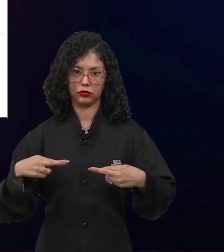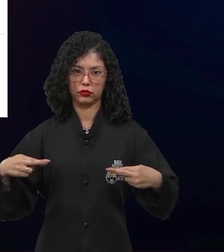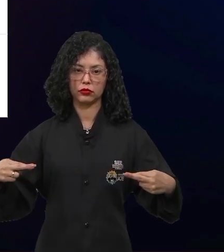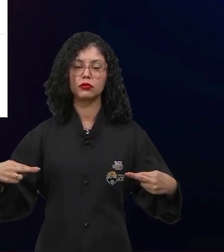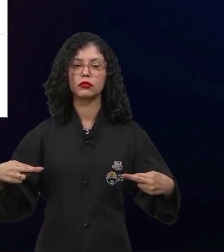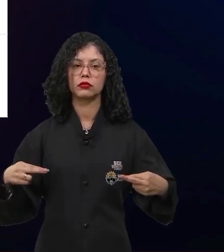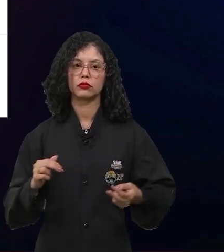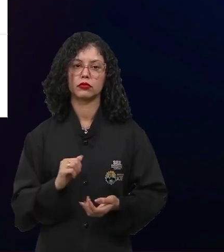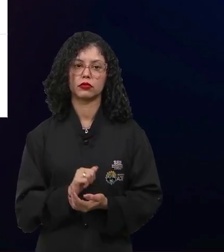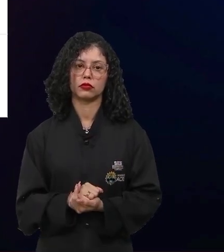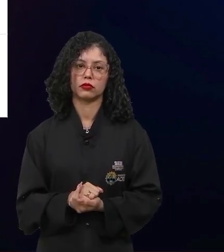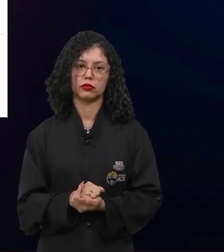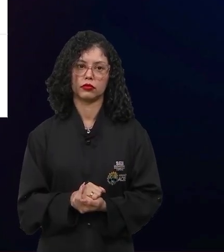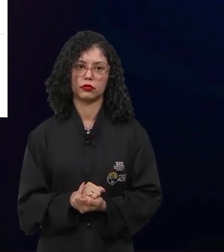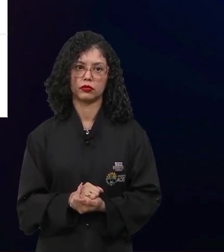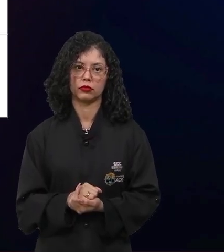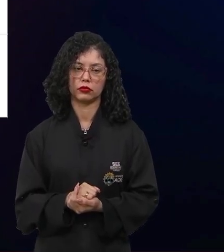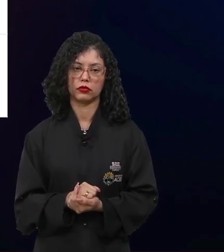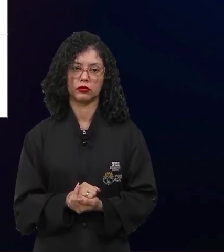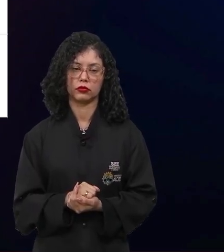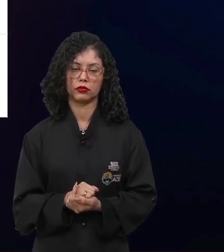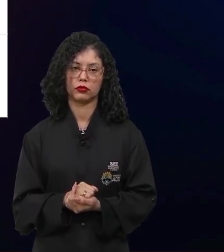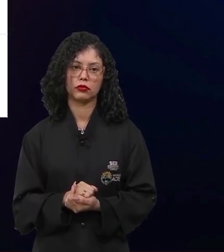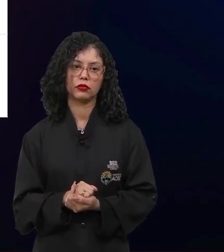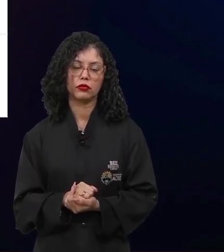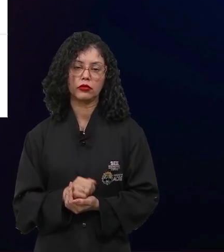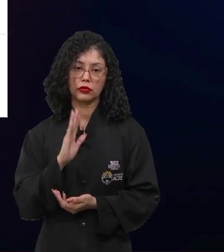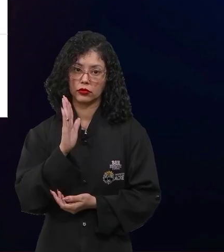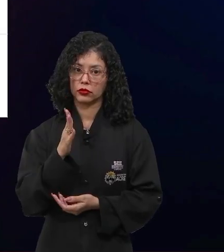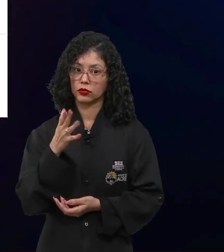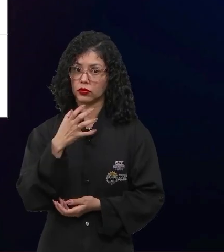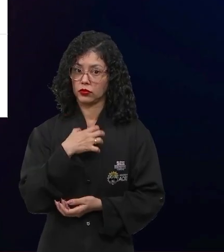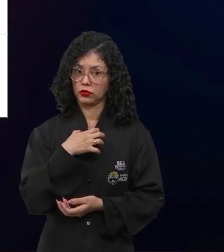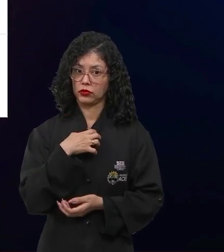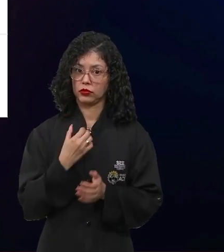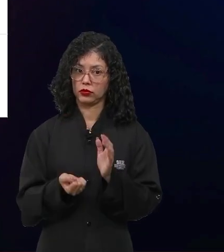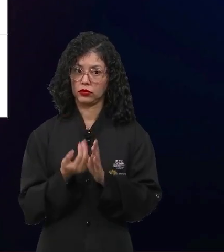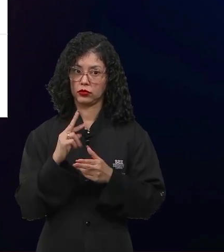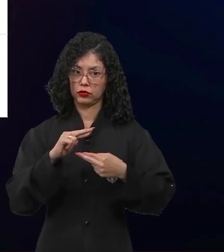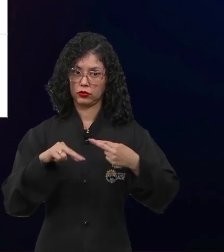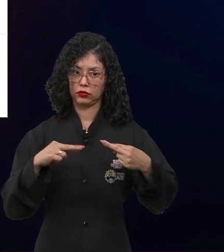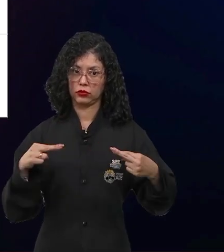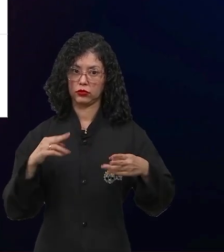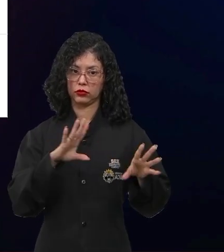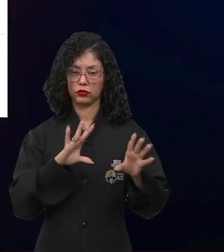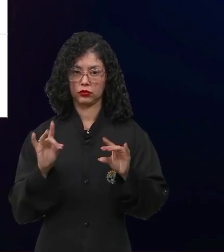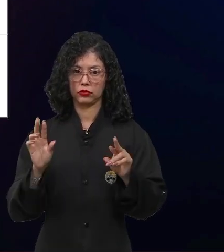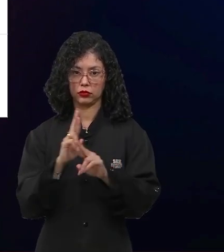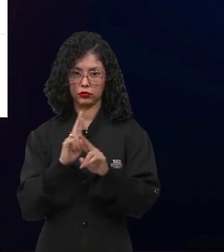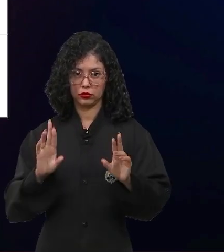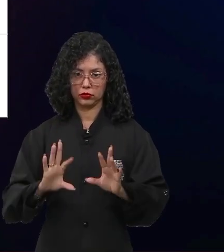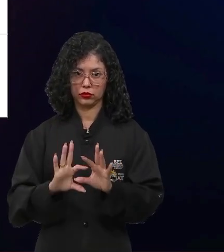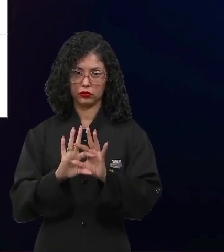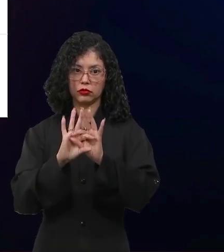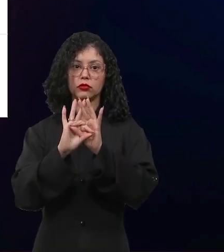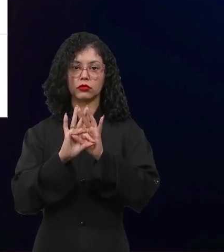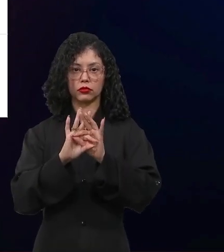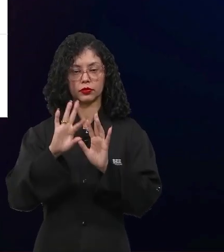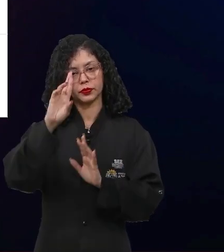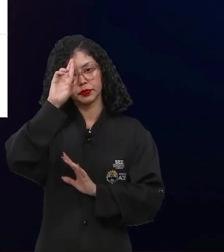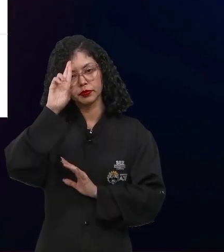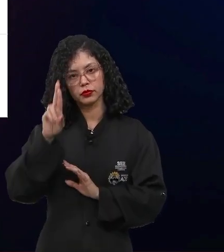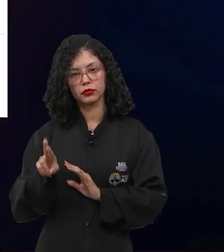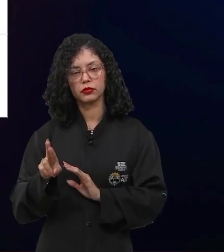evolução da música, do cantochão, né? Já foi no momento do Renascimento, traz aí uma harmonia, né?